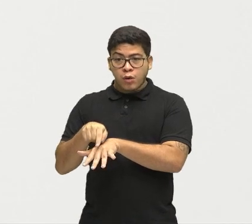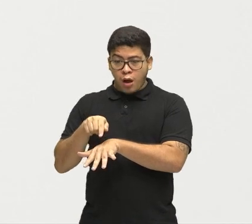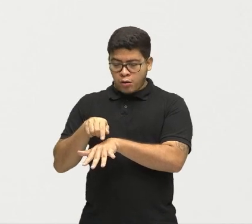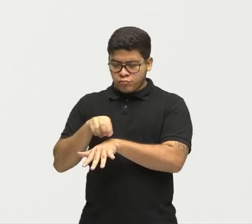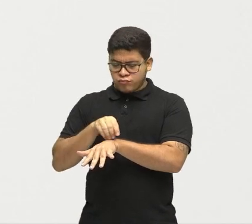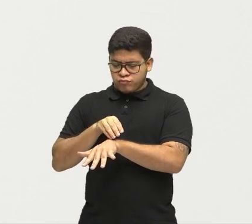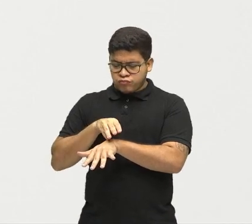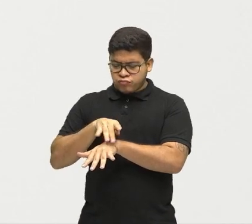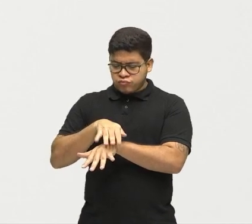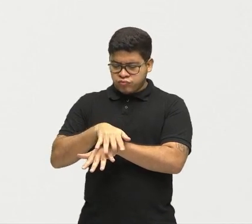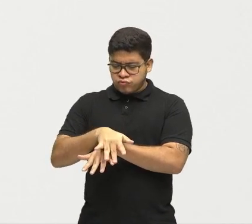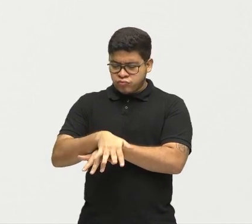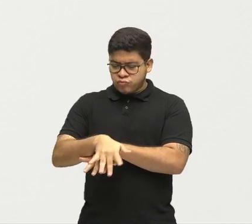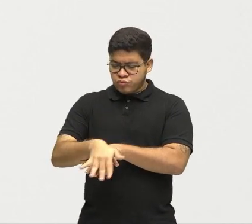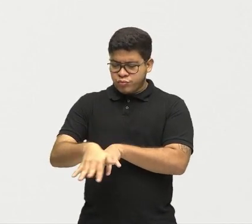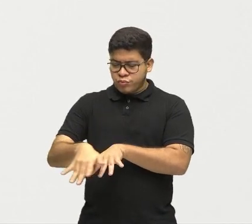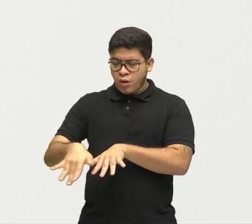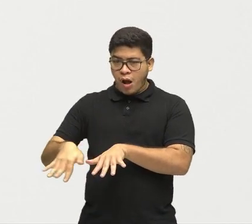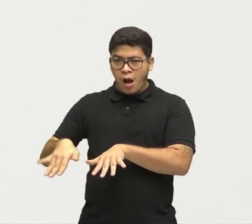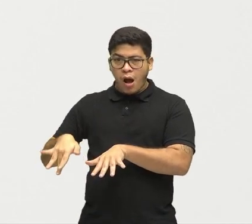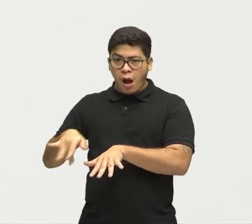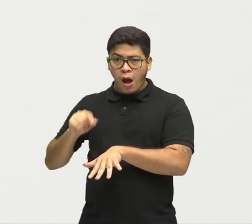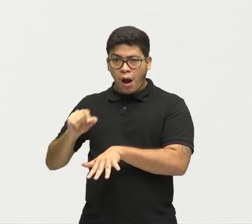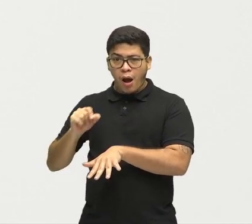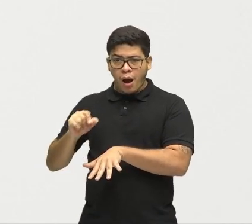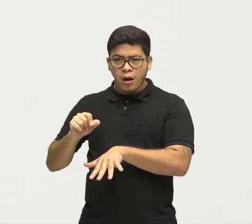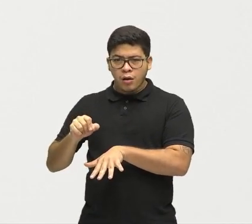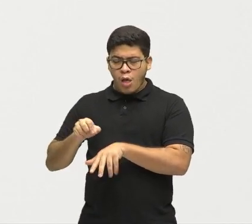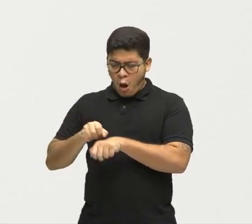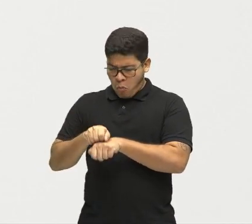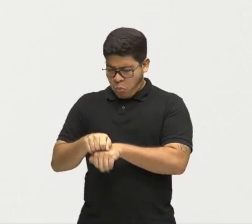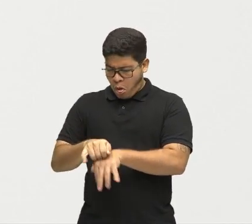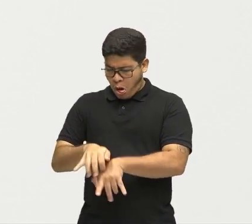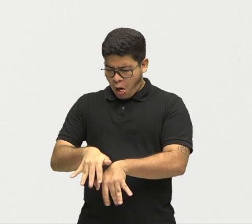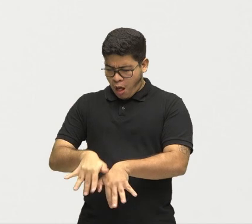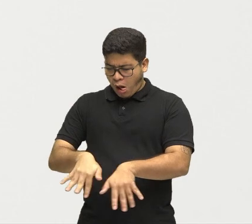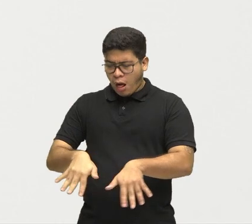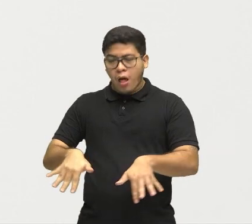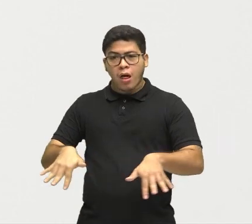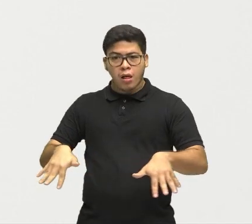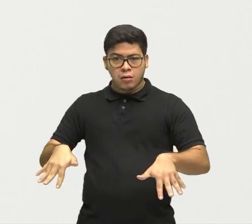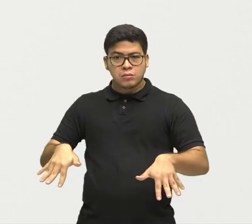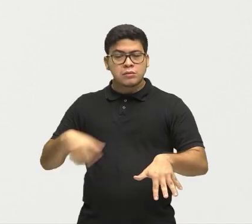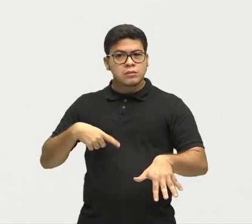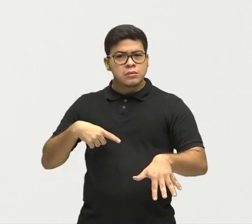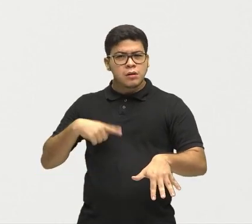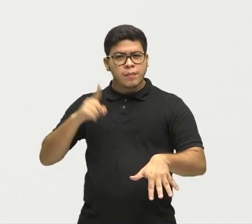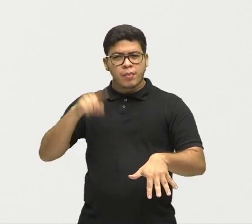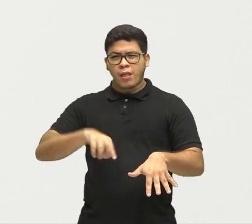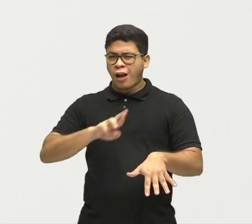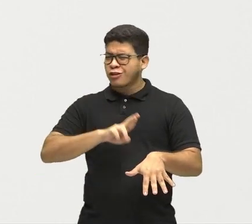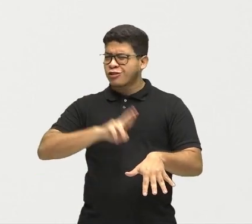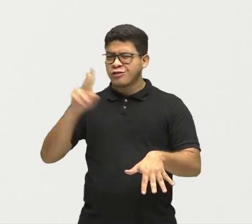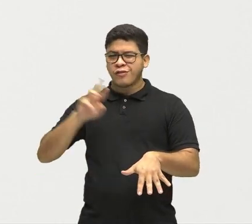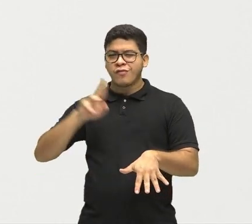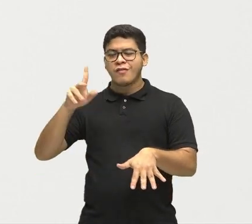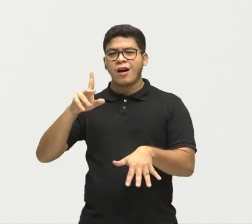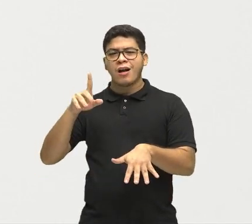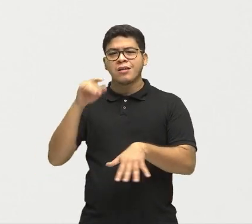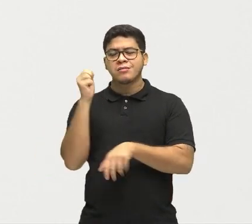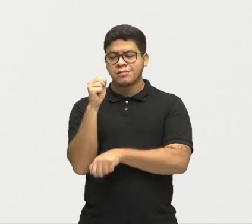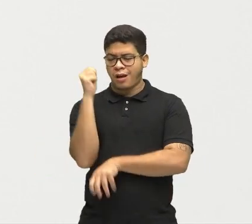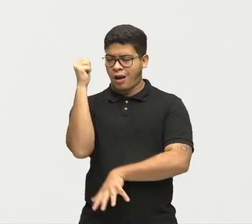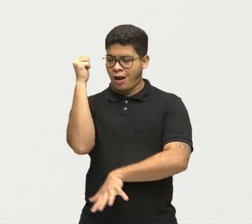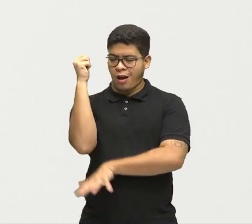valos fasciculados. Olha só, ela é bem cheia. Ela não é diferente das raízes